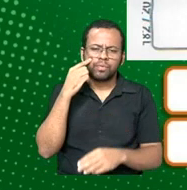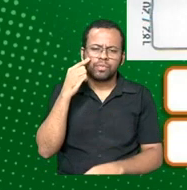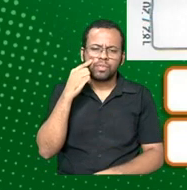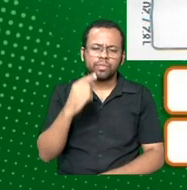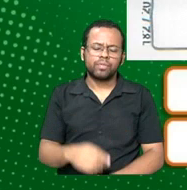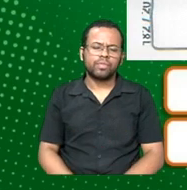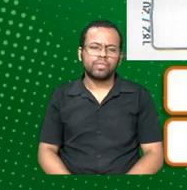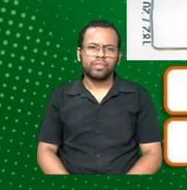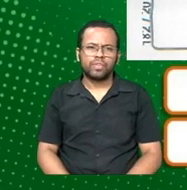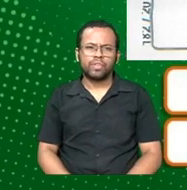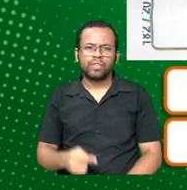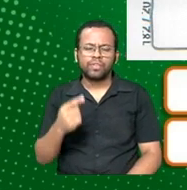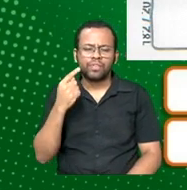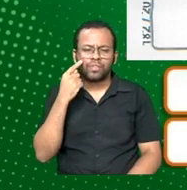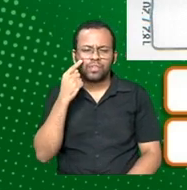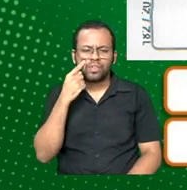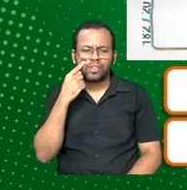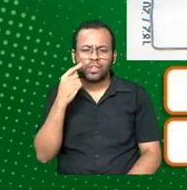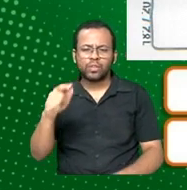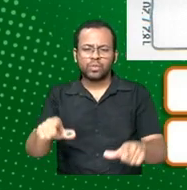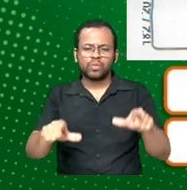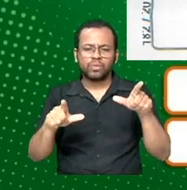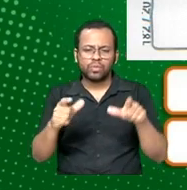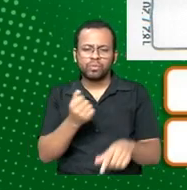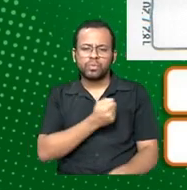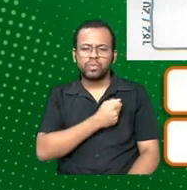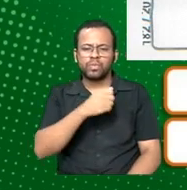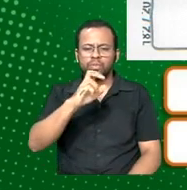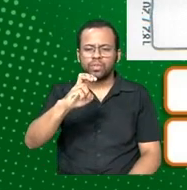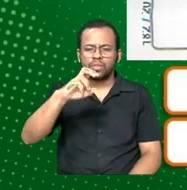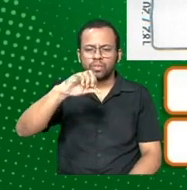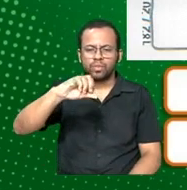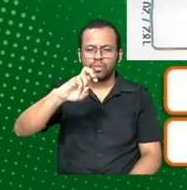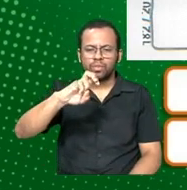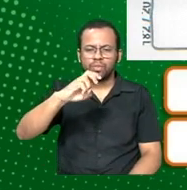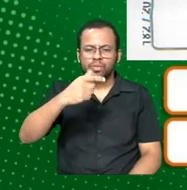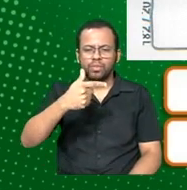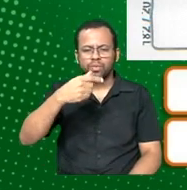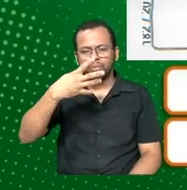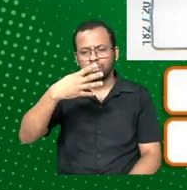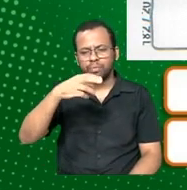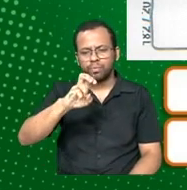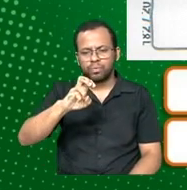olha lá título de número 59 5245